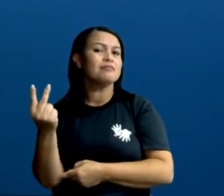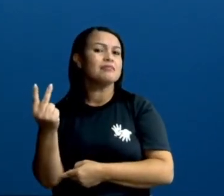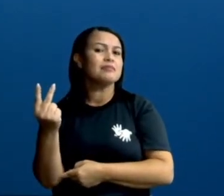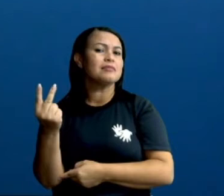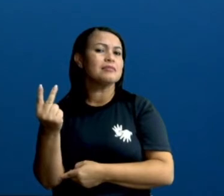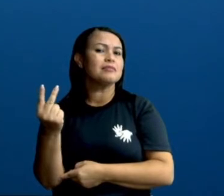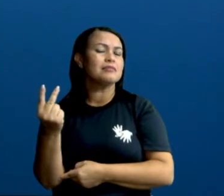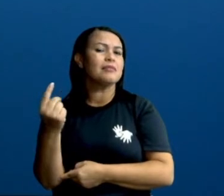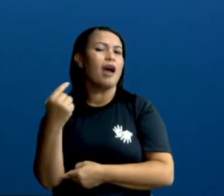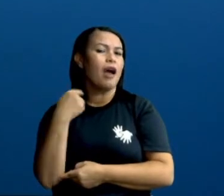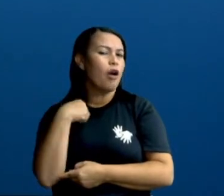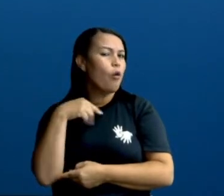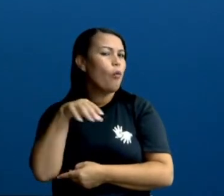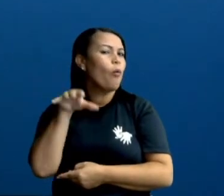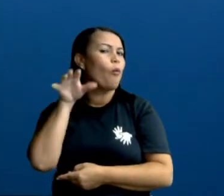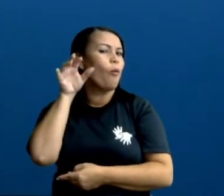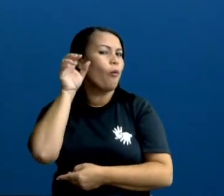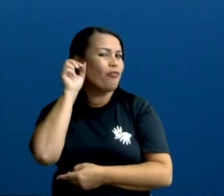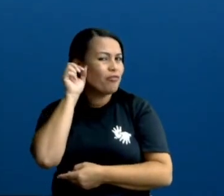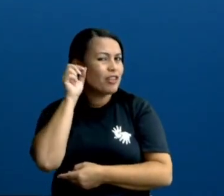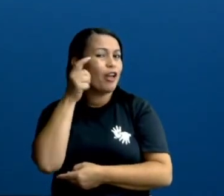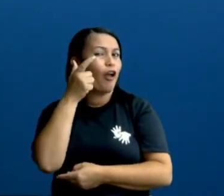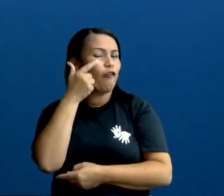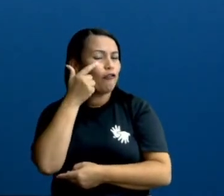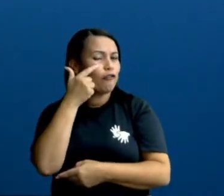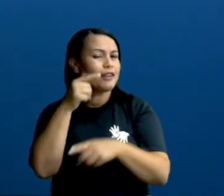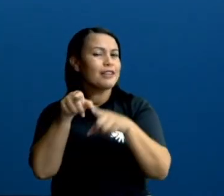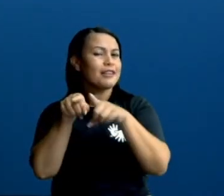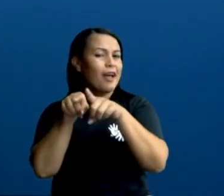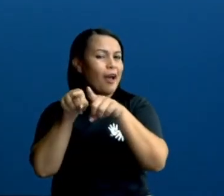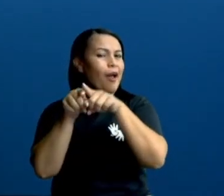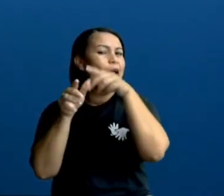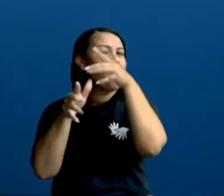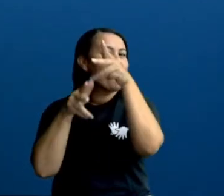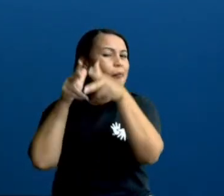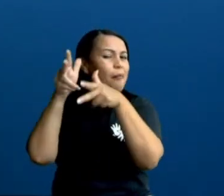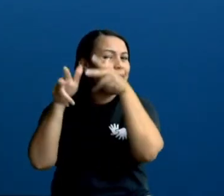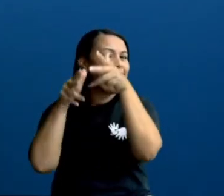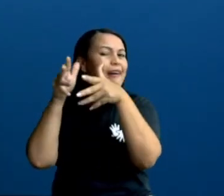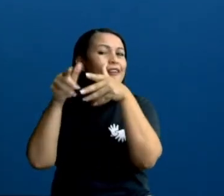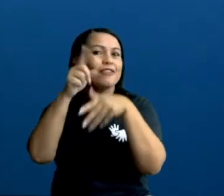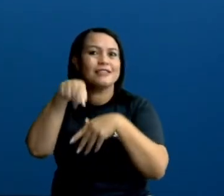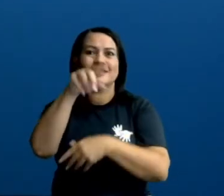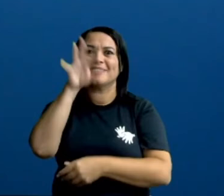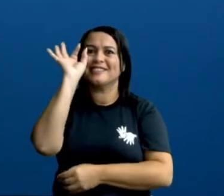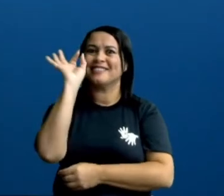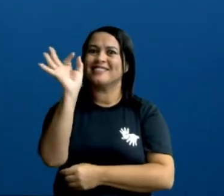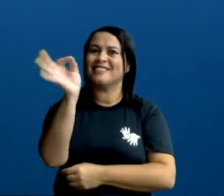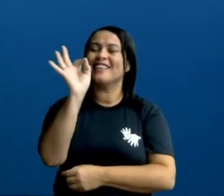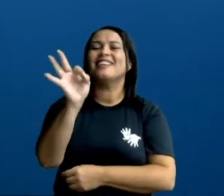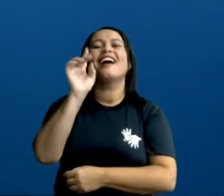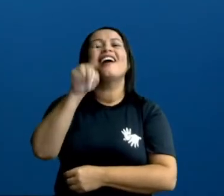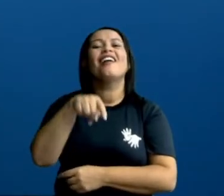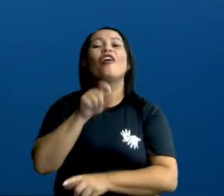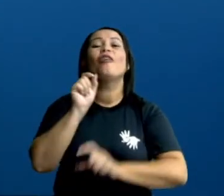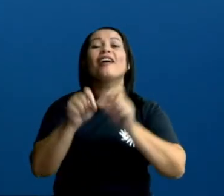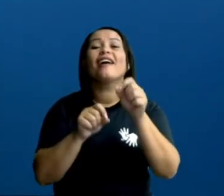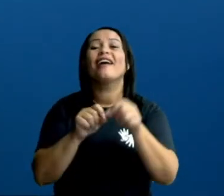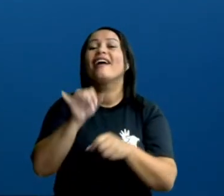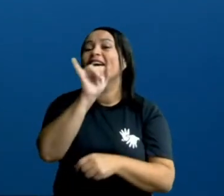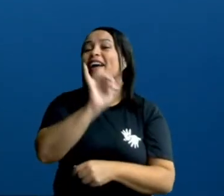Eita, eu escutei daqui. Eu escutei daqui e vocês acertaram. É a